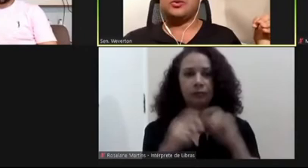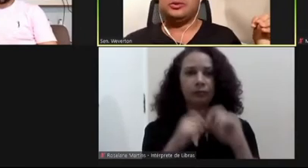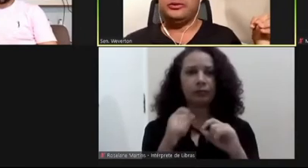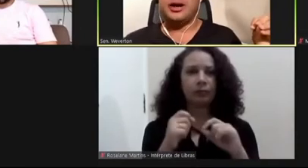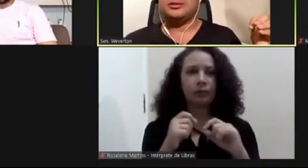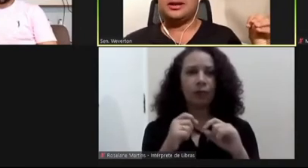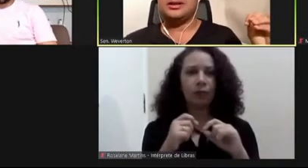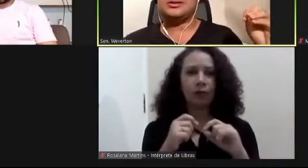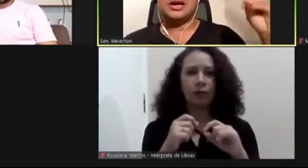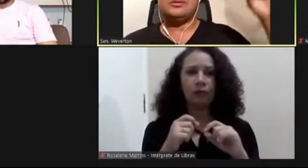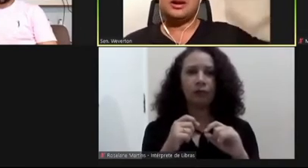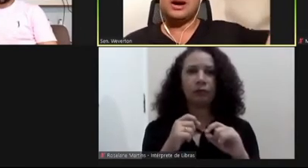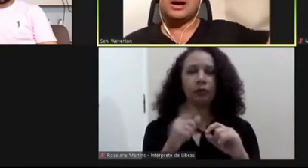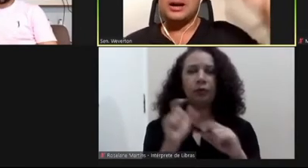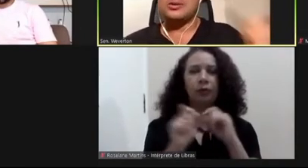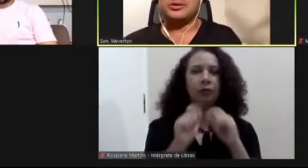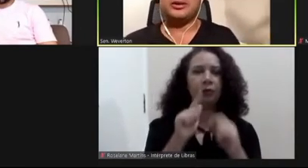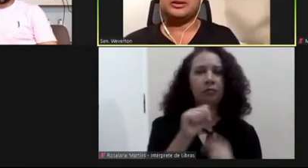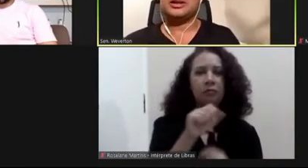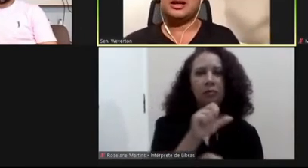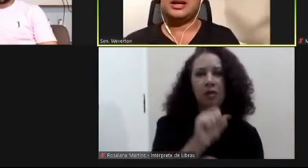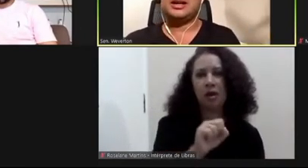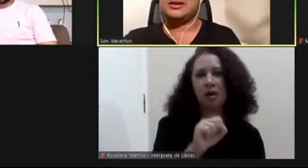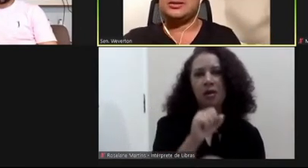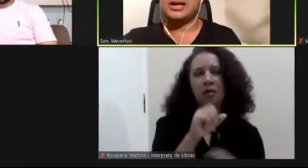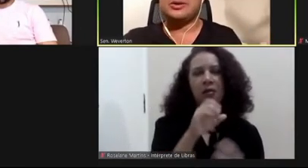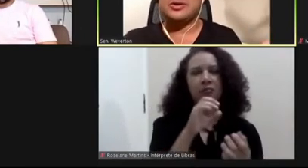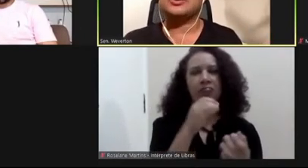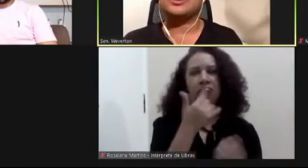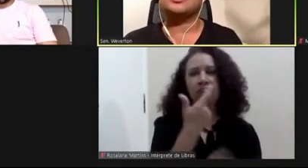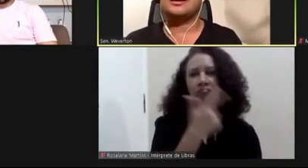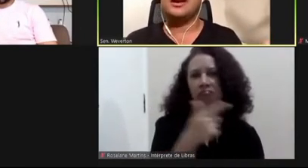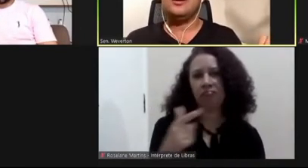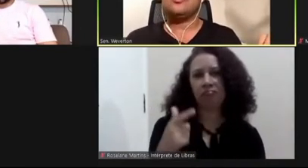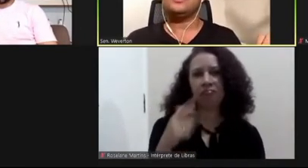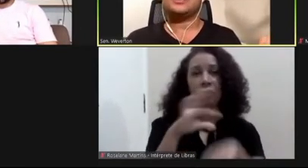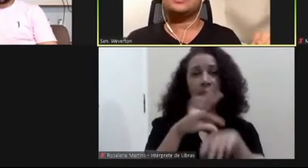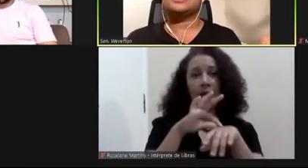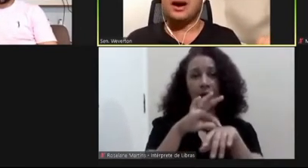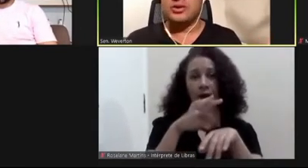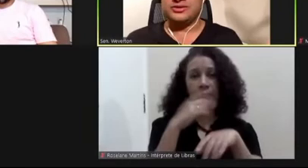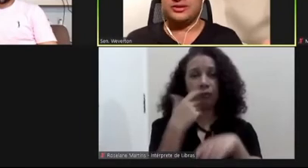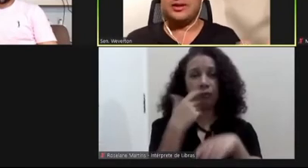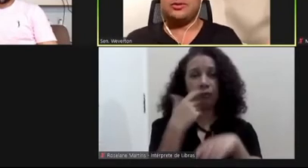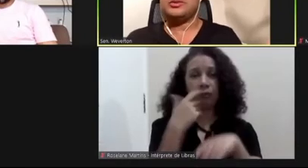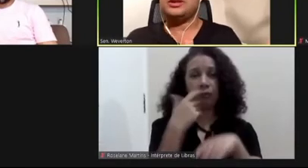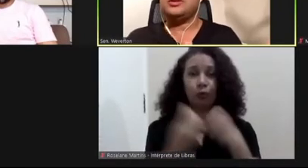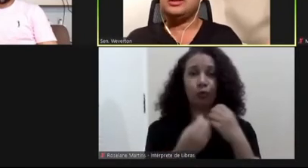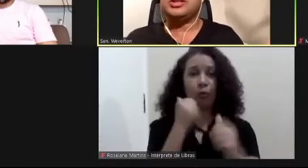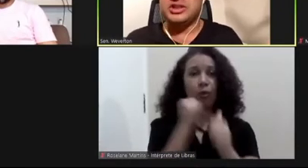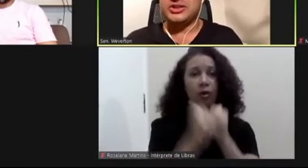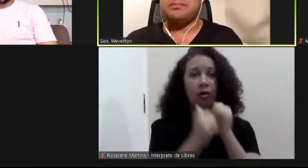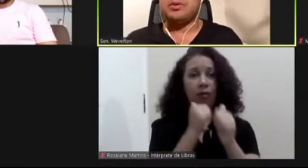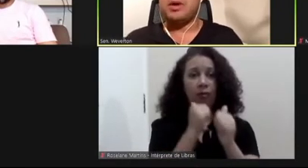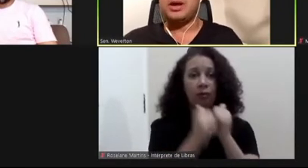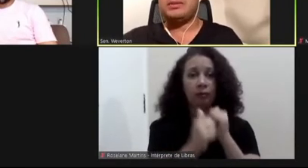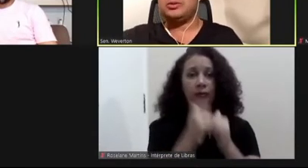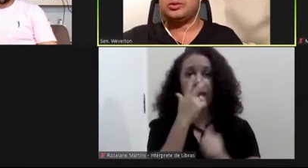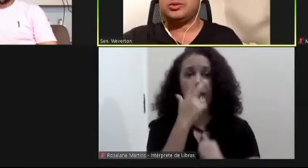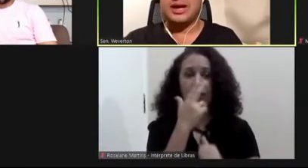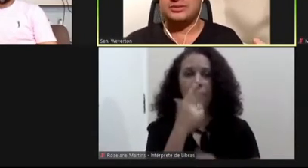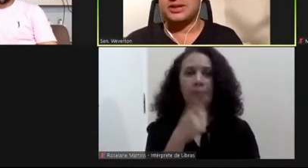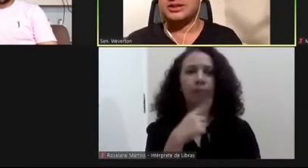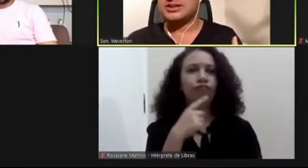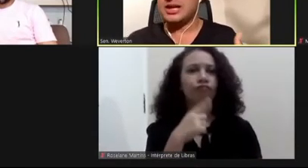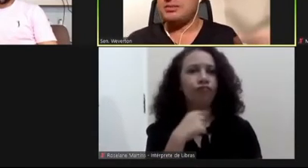um gás quando falta, eles não sabem o que é uma carne quando falta na geladeira, não sabem quanto é esse, como é que é esse arroz, né? Como se não existisse problema